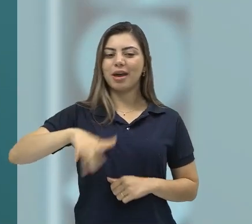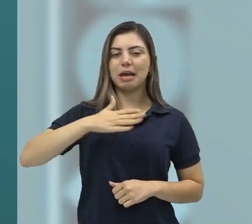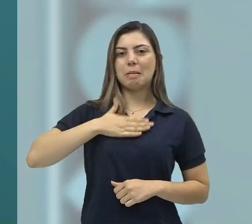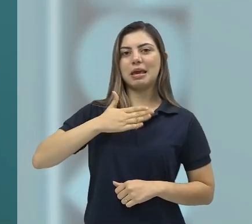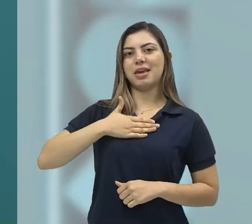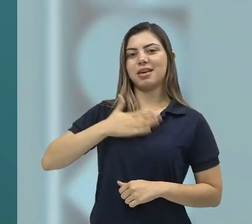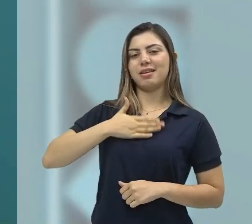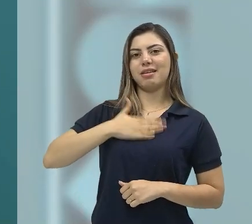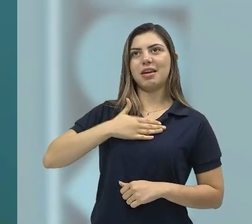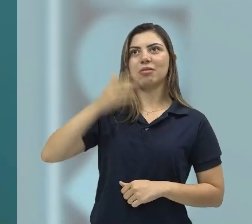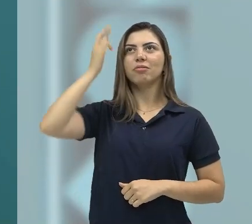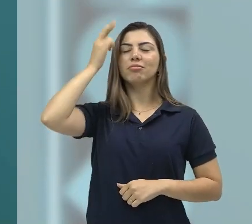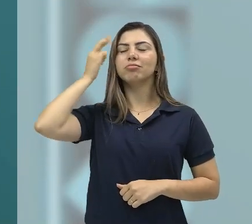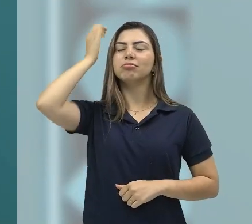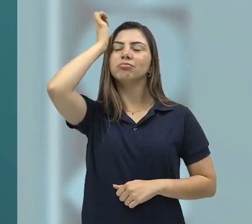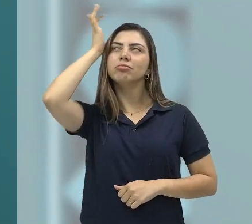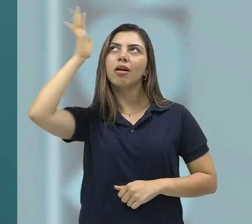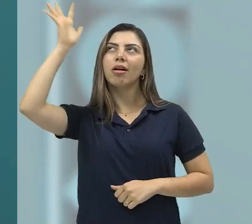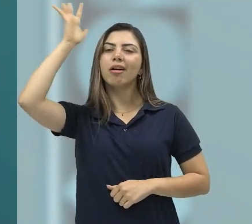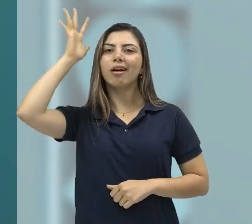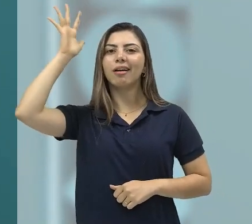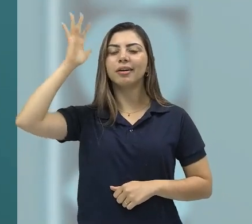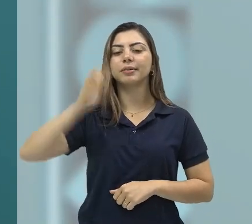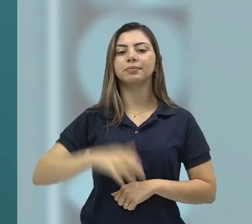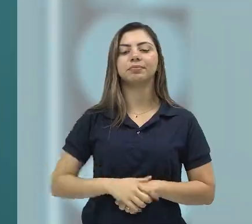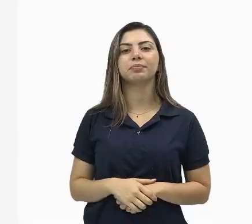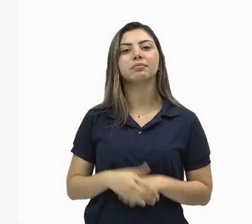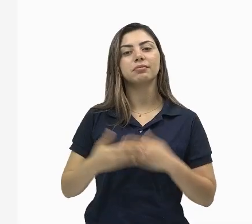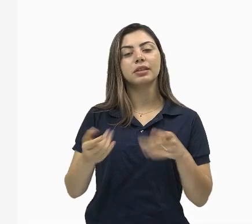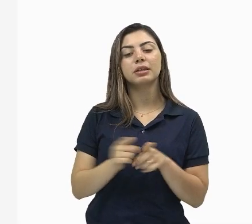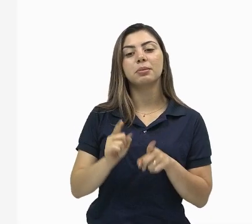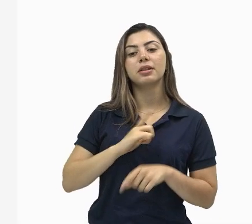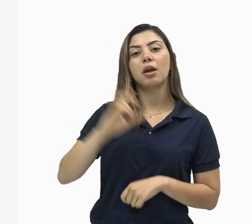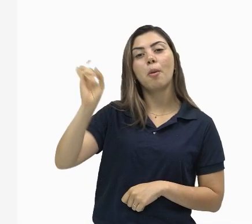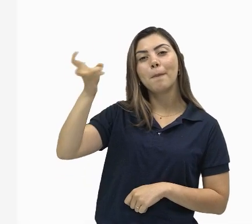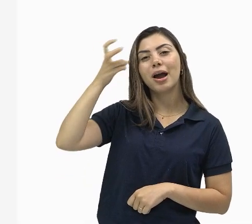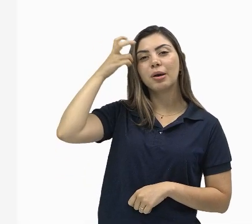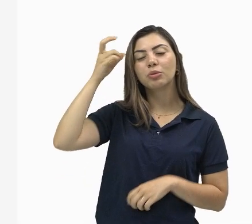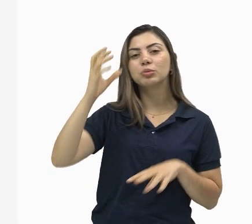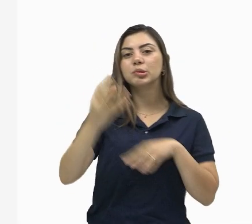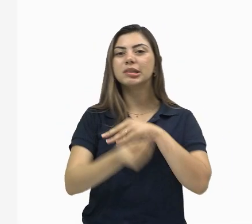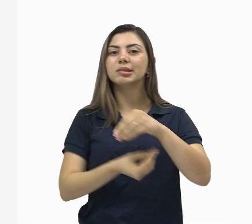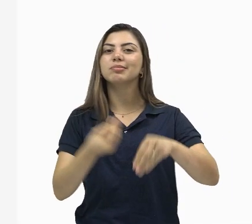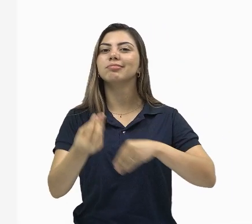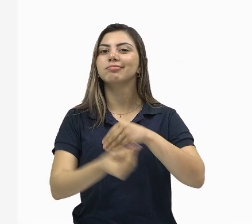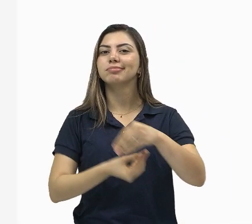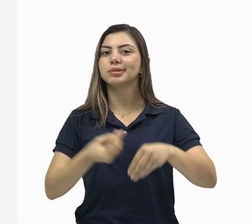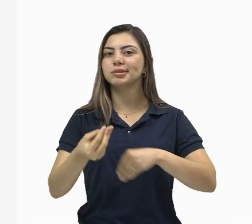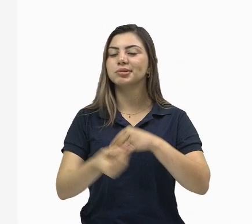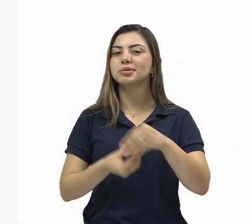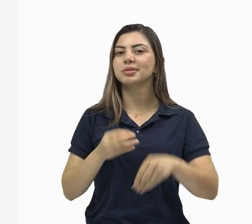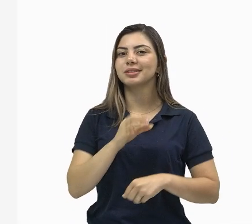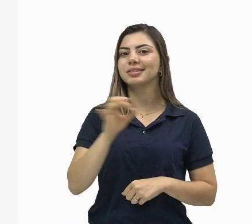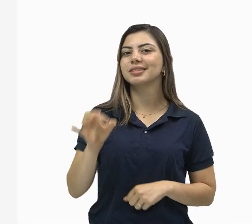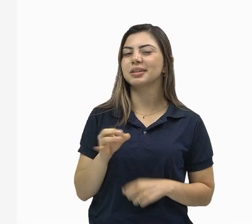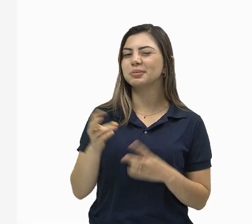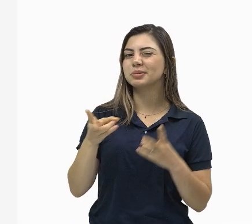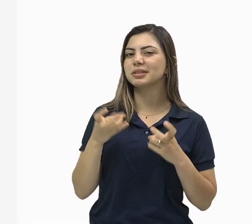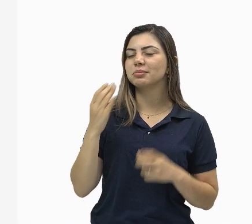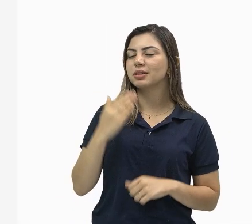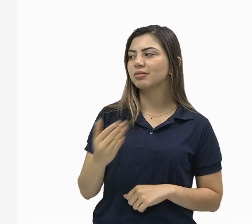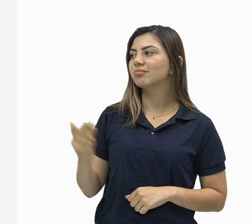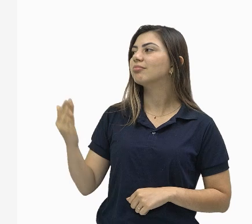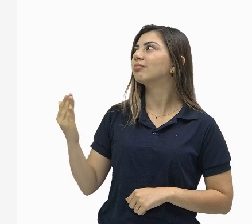digamos assim. E aí a gente vai ter esse hibridismo cultural, porque vai haver uma mistura, como está aí, né, hibridismo cultural,